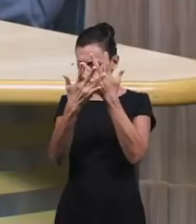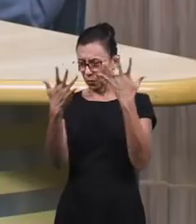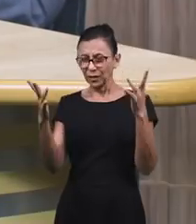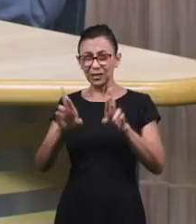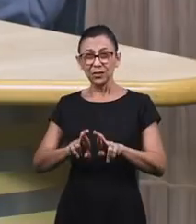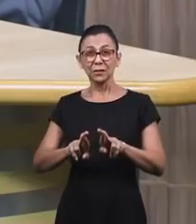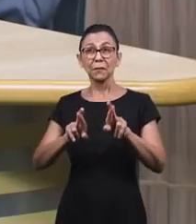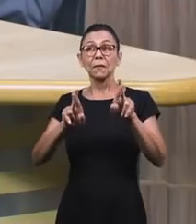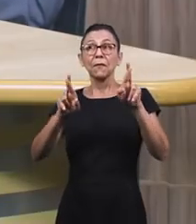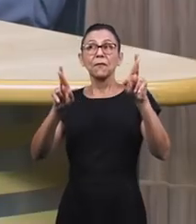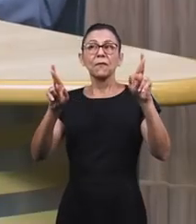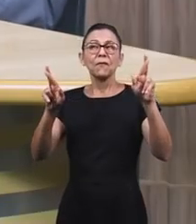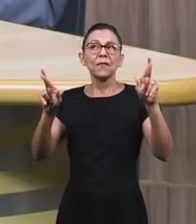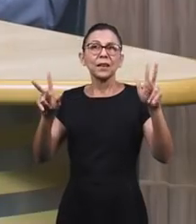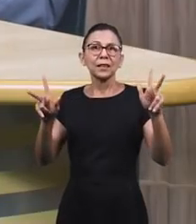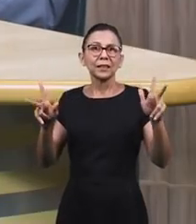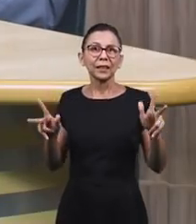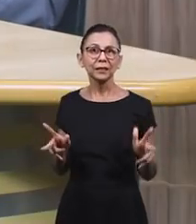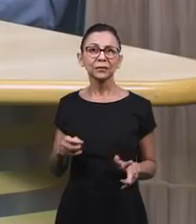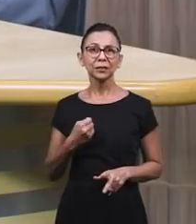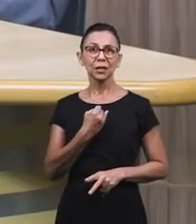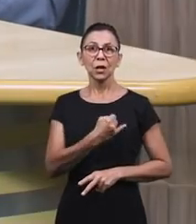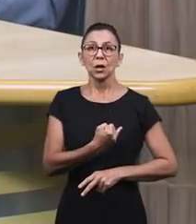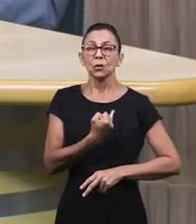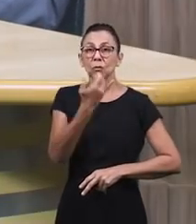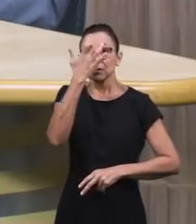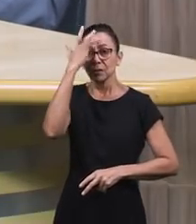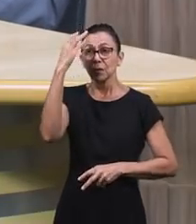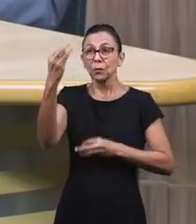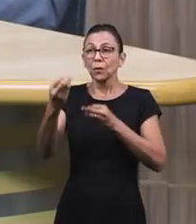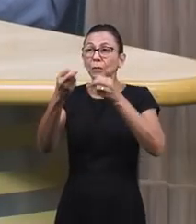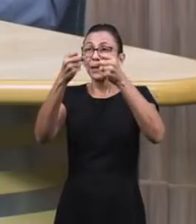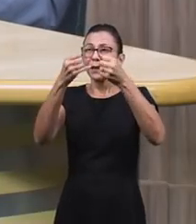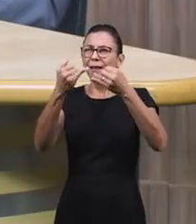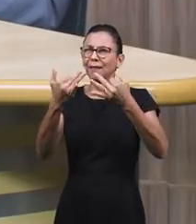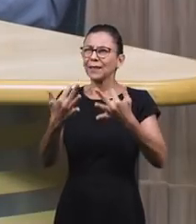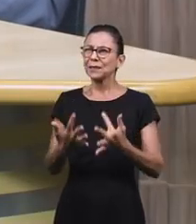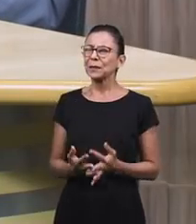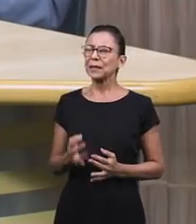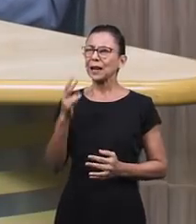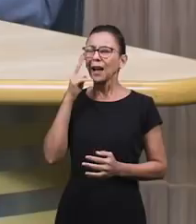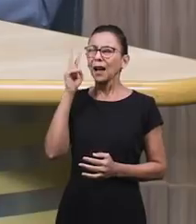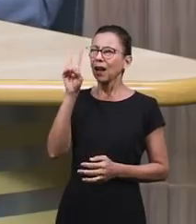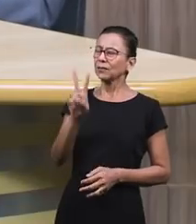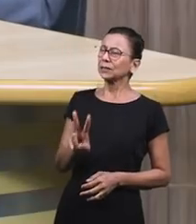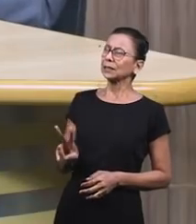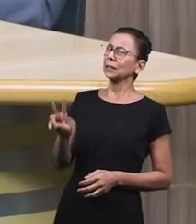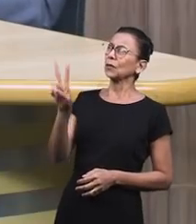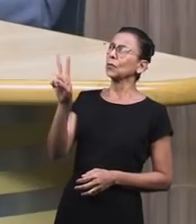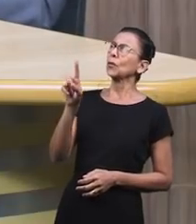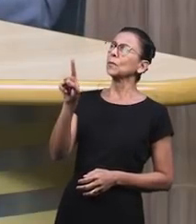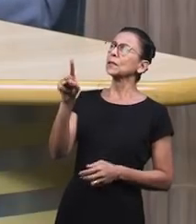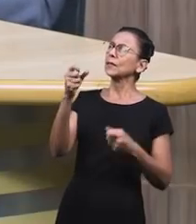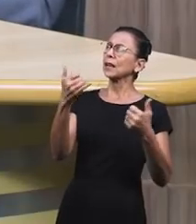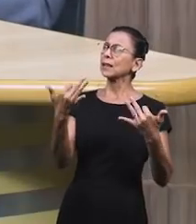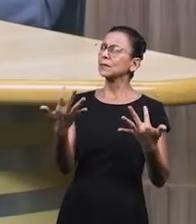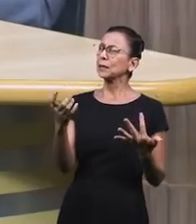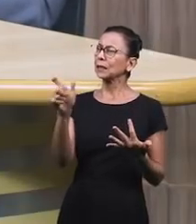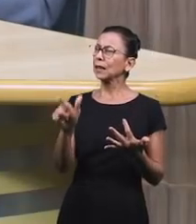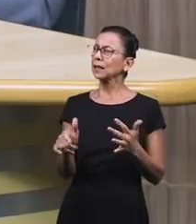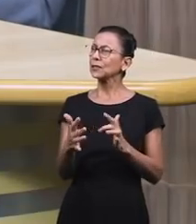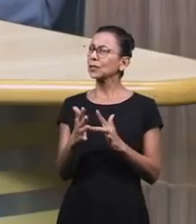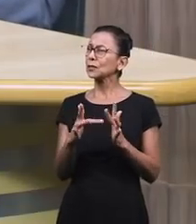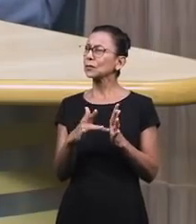campo terreno o esplendor da glória dele. Glória a Deus. Uma coisa que nós não conseguimos. Como é que você vai traduzir Jesus? Tem até o hino que fala, não